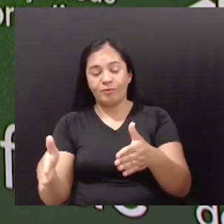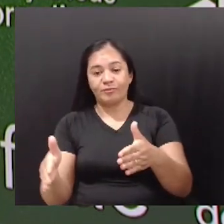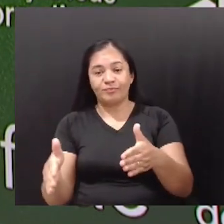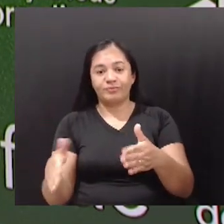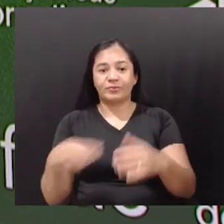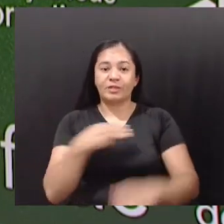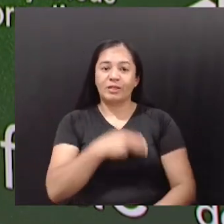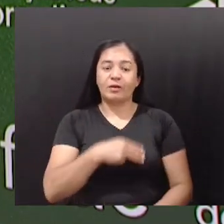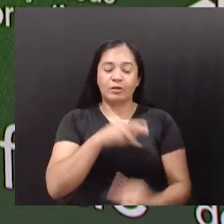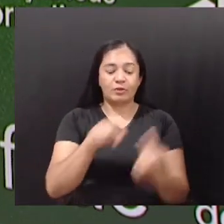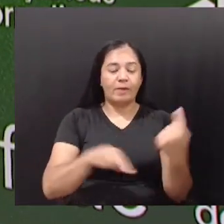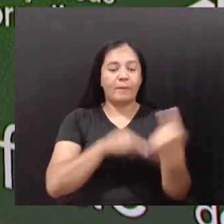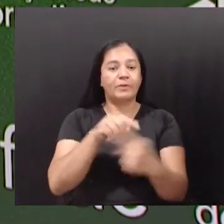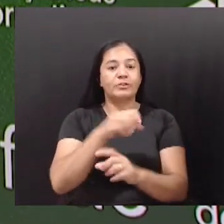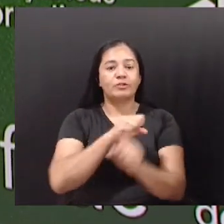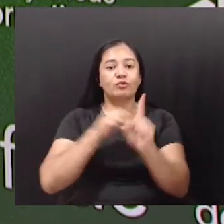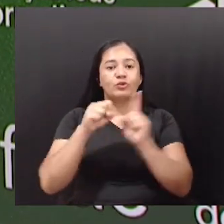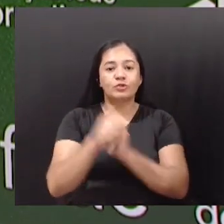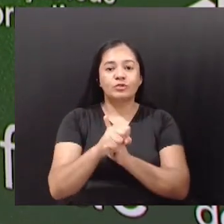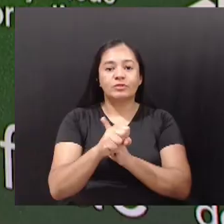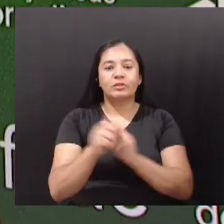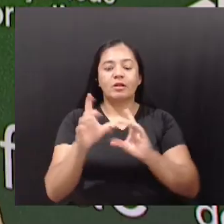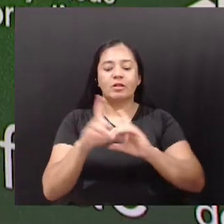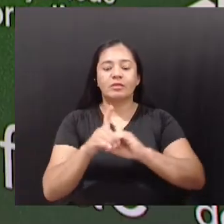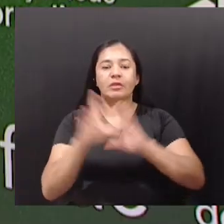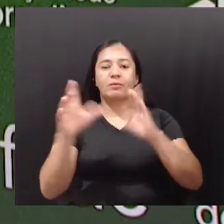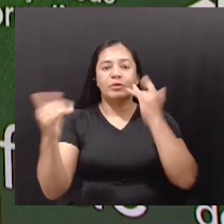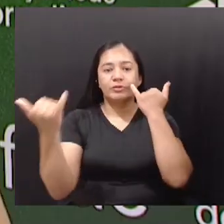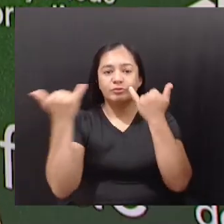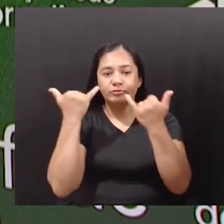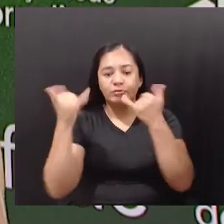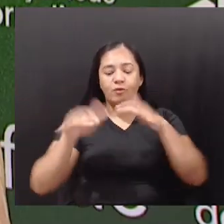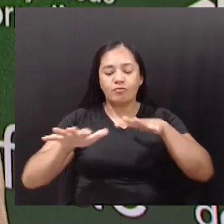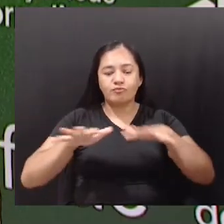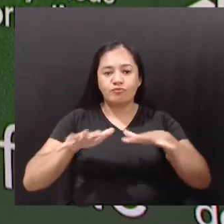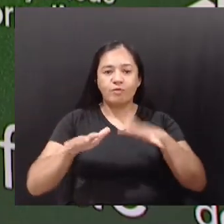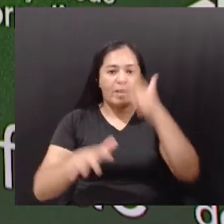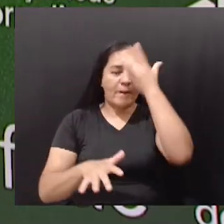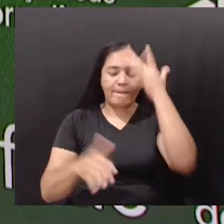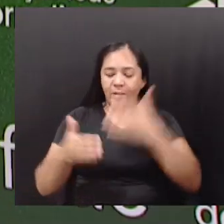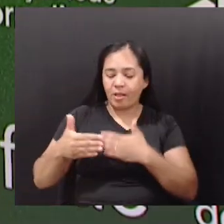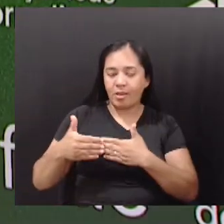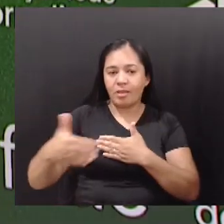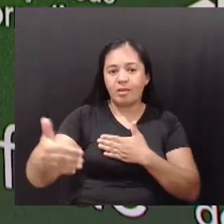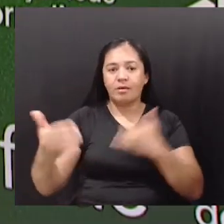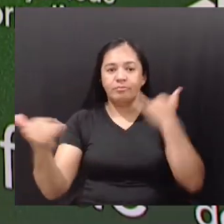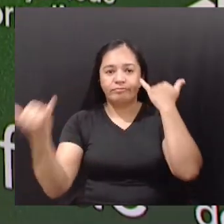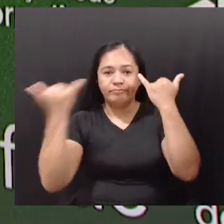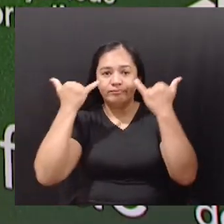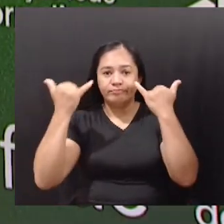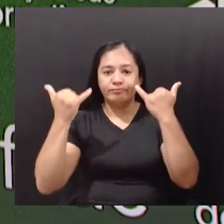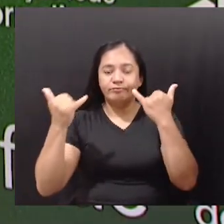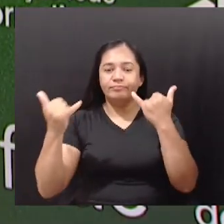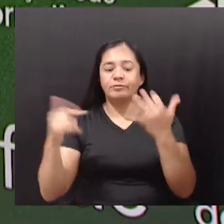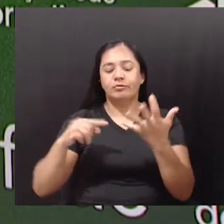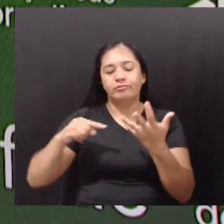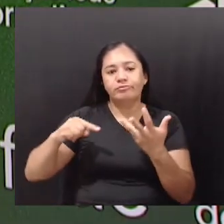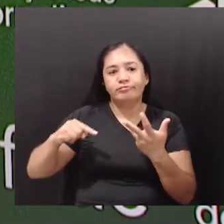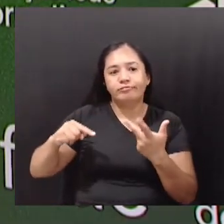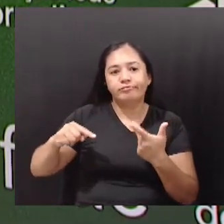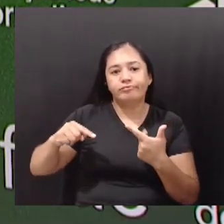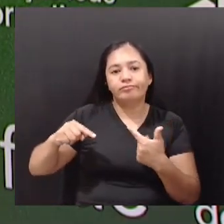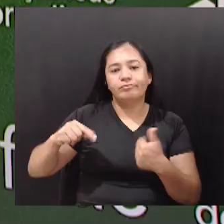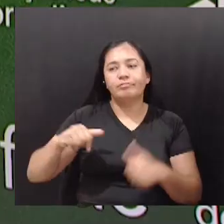social, de levar e democratizar a informação e mobilizar pessoas a partir dessas informações com cobertura, ainda mais no momento de